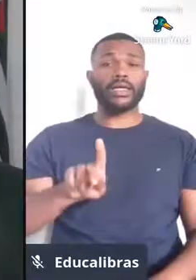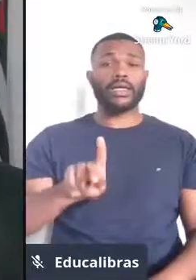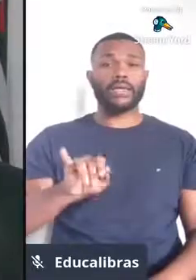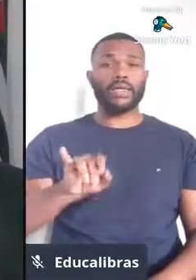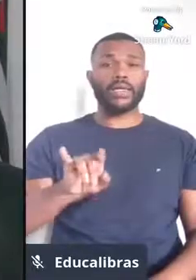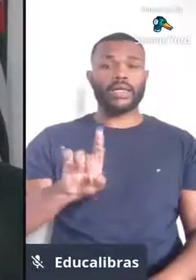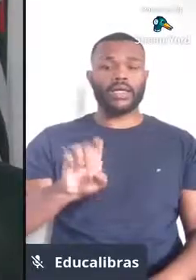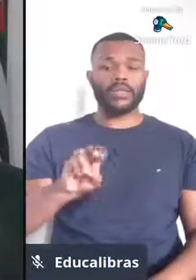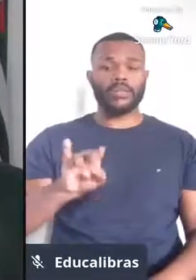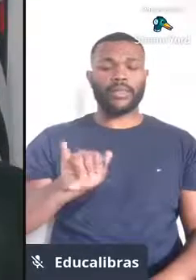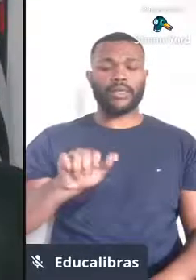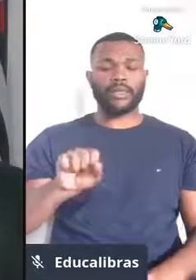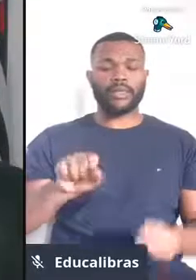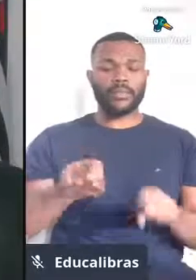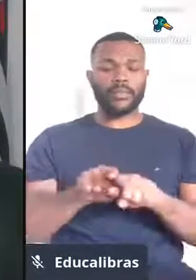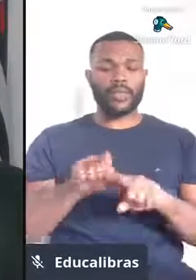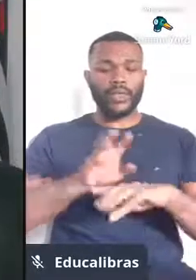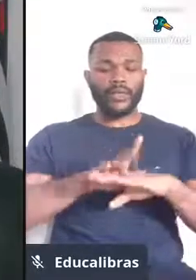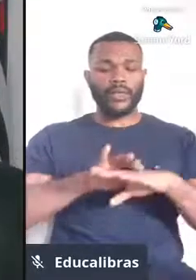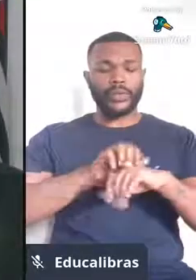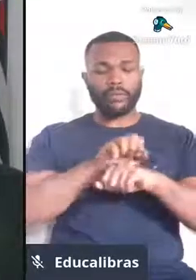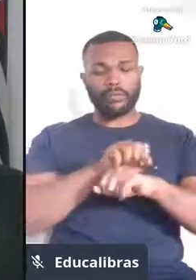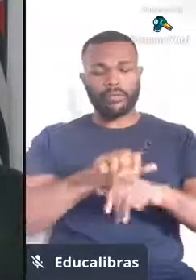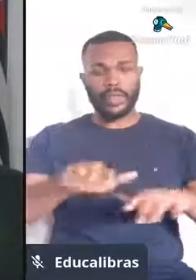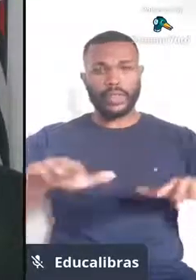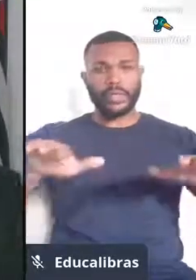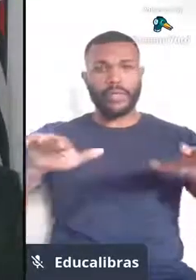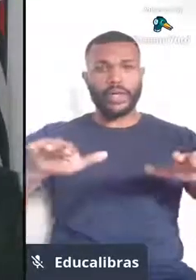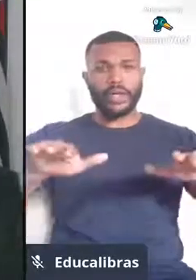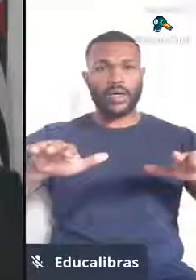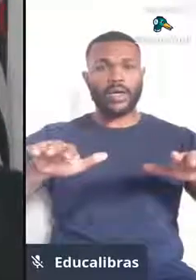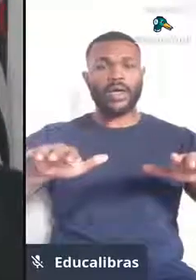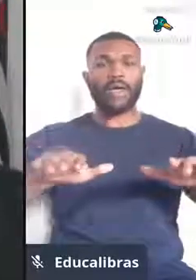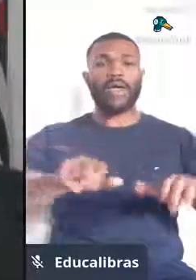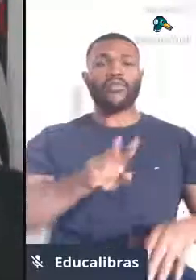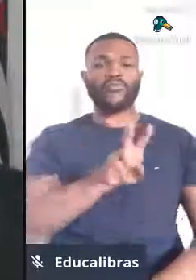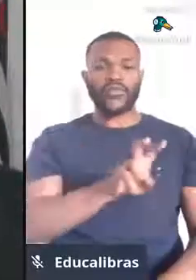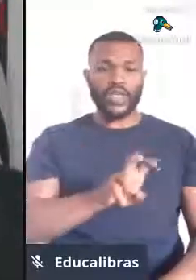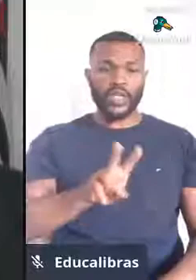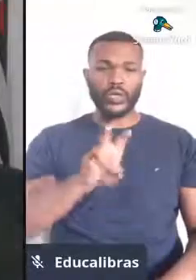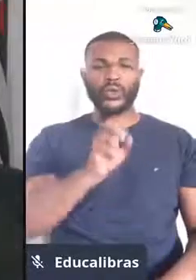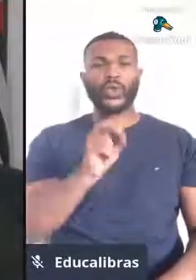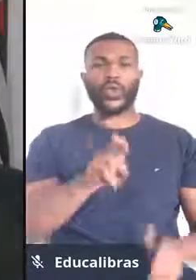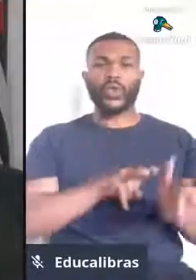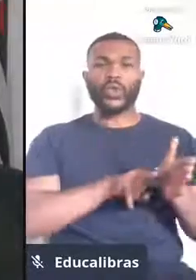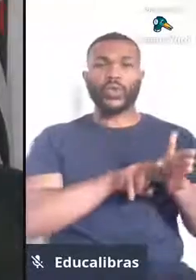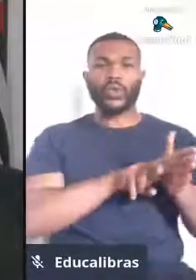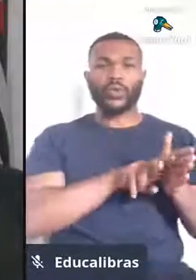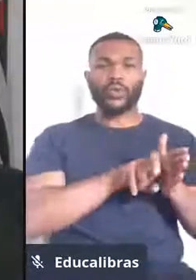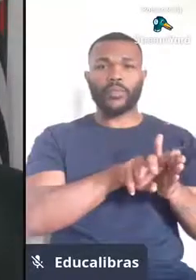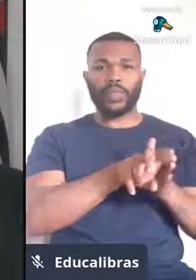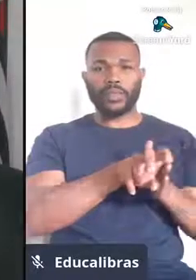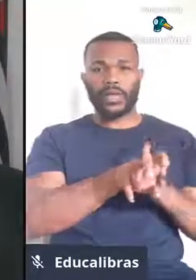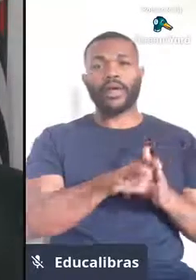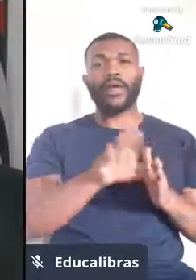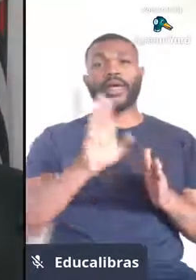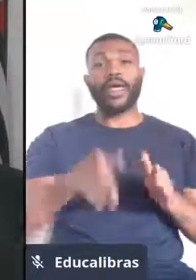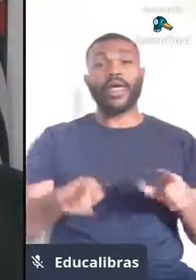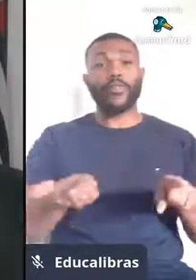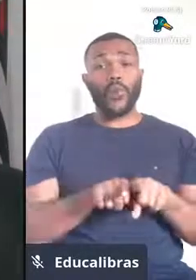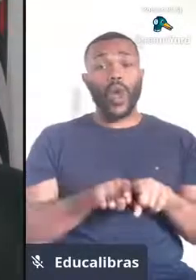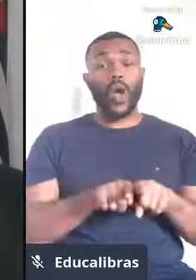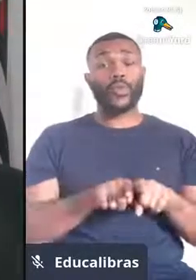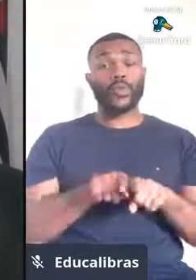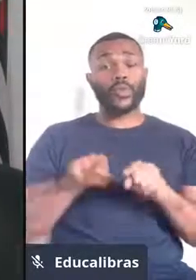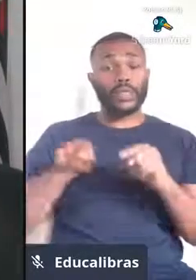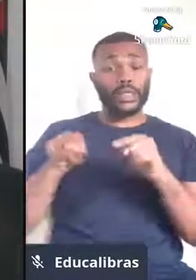pandemias, tanto de vírus como de bactérias, né? Então, esse é um cenário que, na verdade,